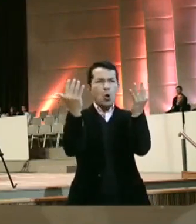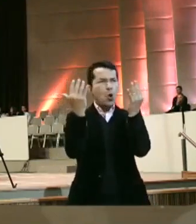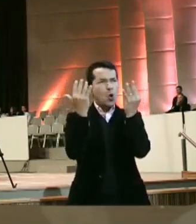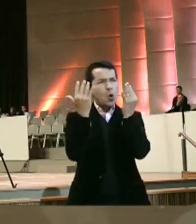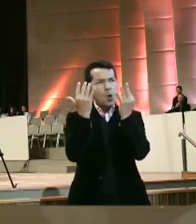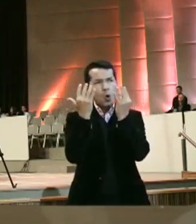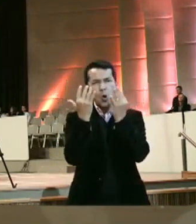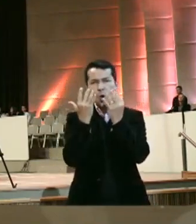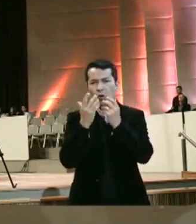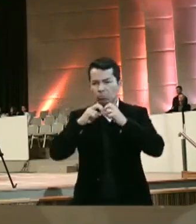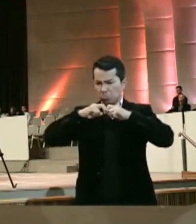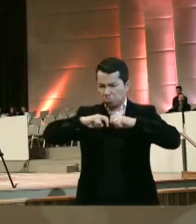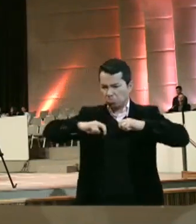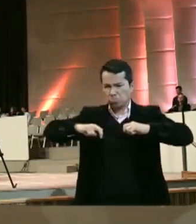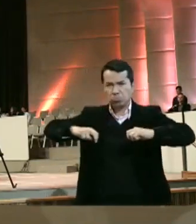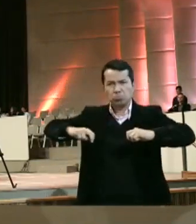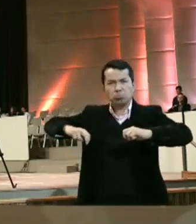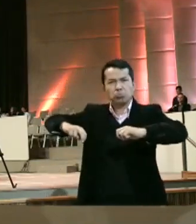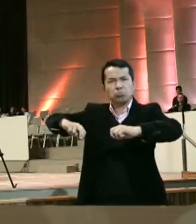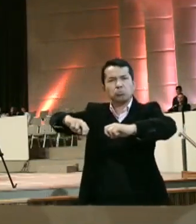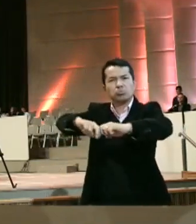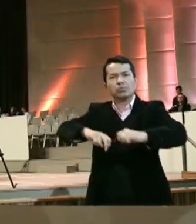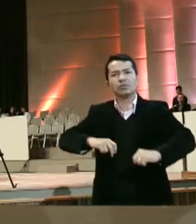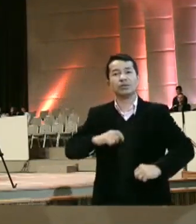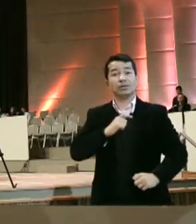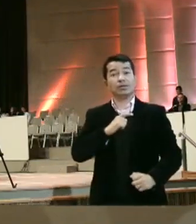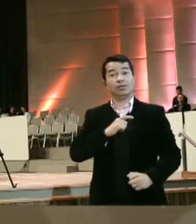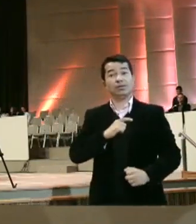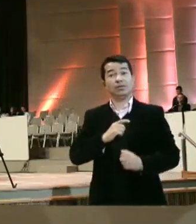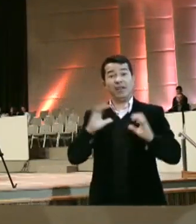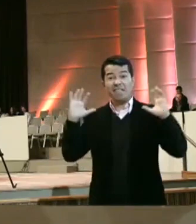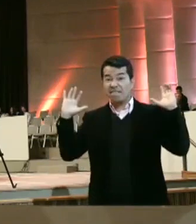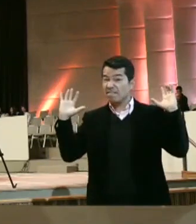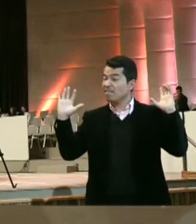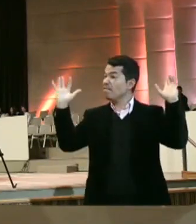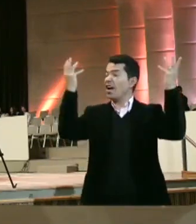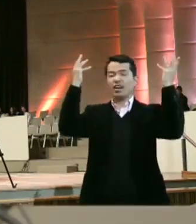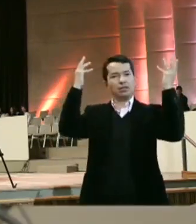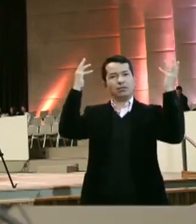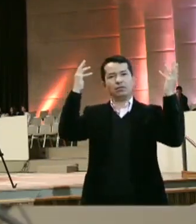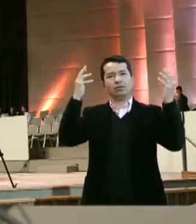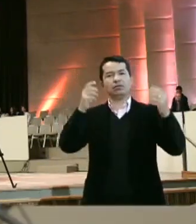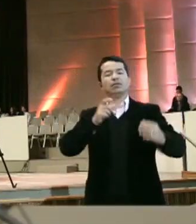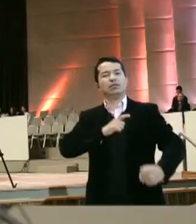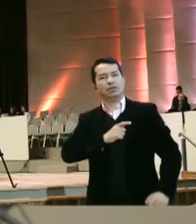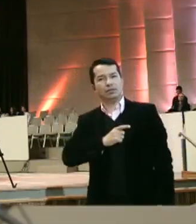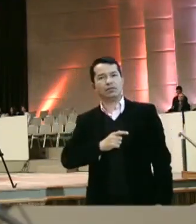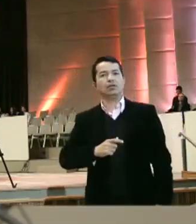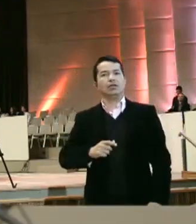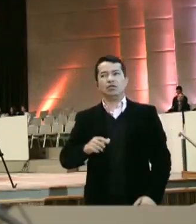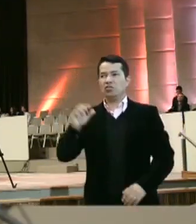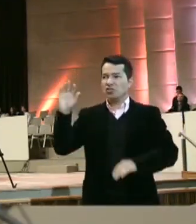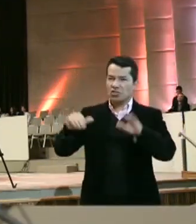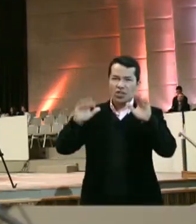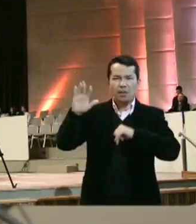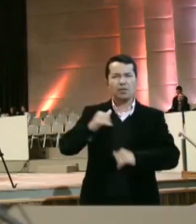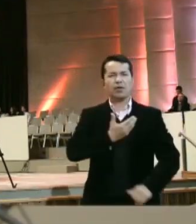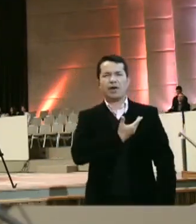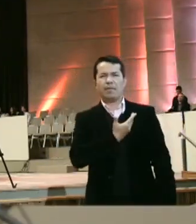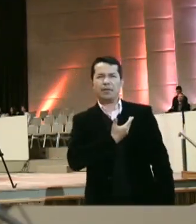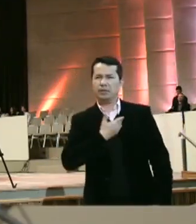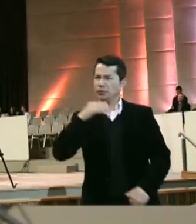estou abandonando a banca aqui de impostos, e faz uma festa mesmo, e queria que os seus